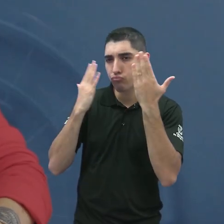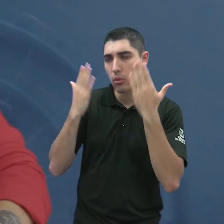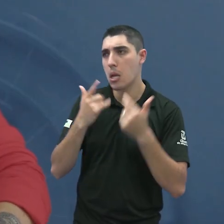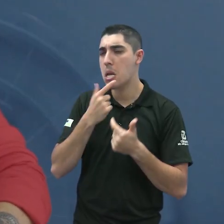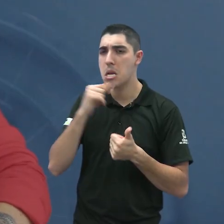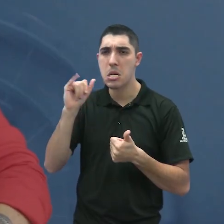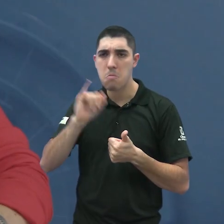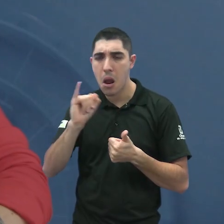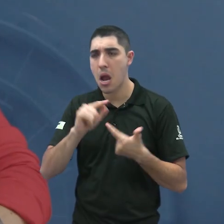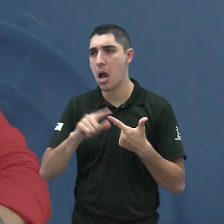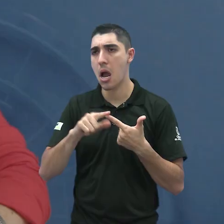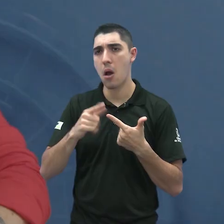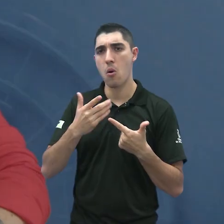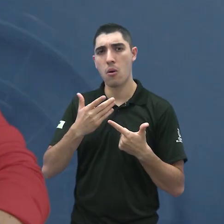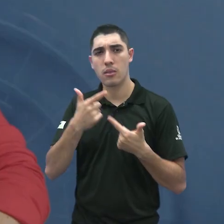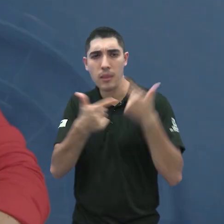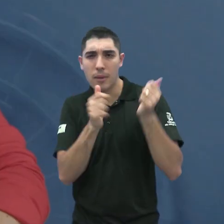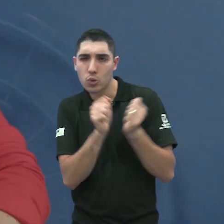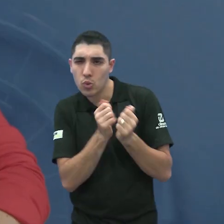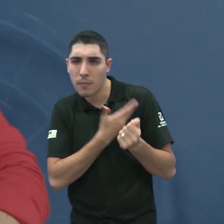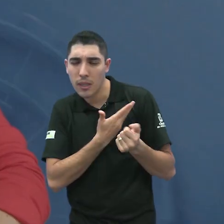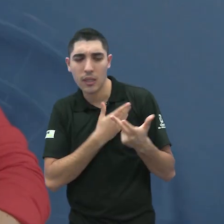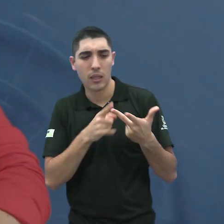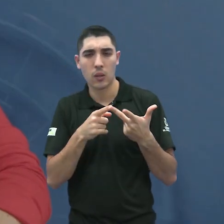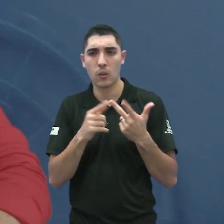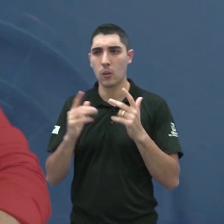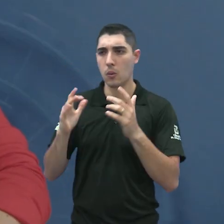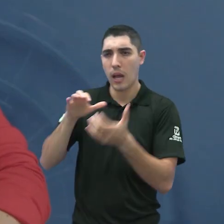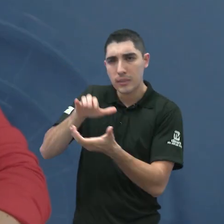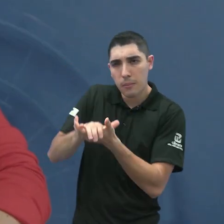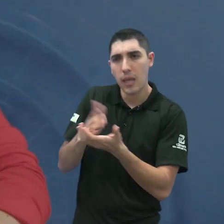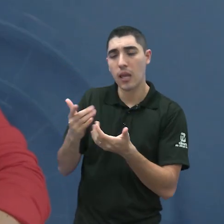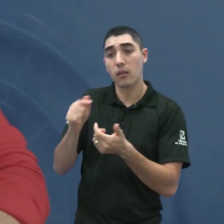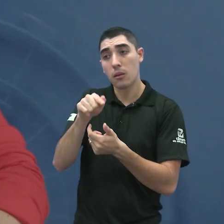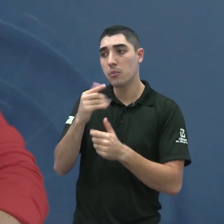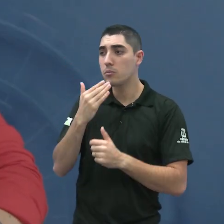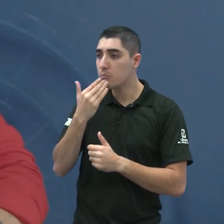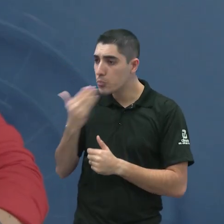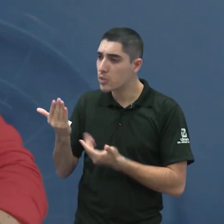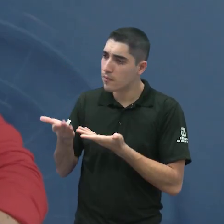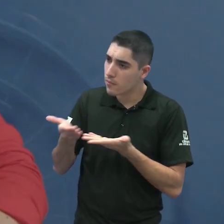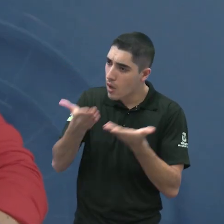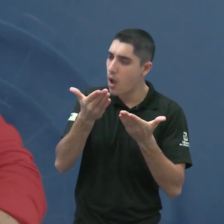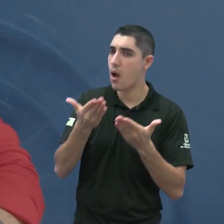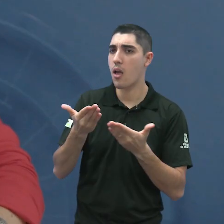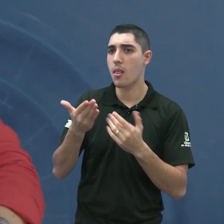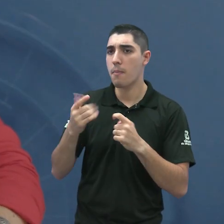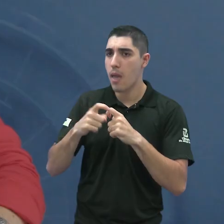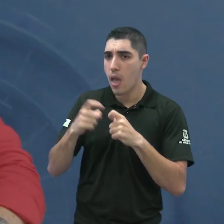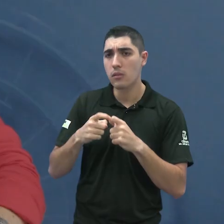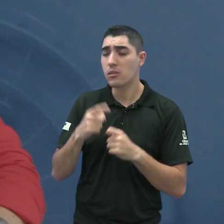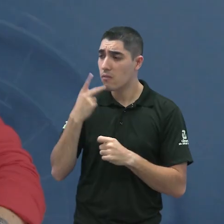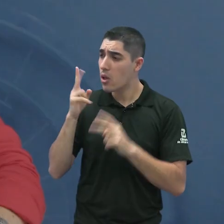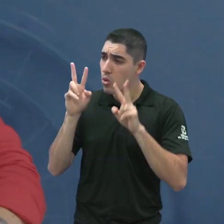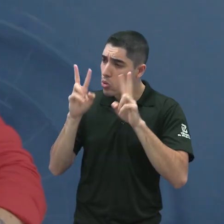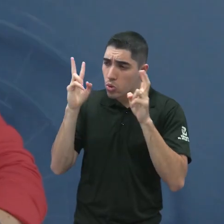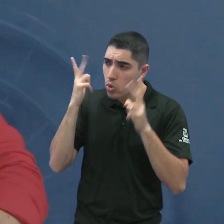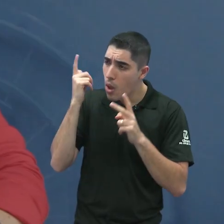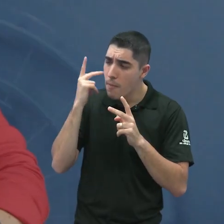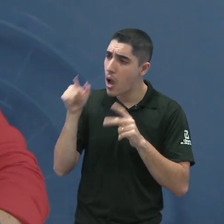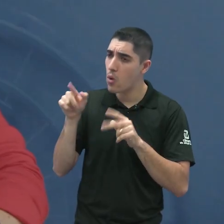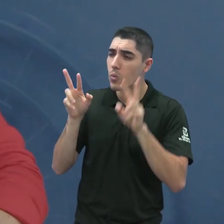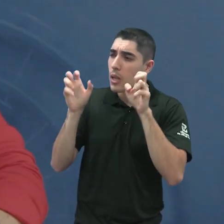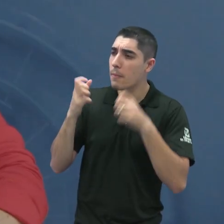sejam colegas de trabalho, sejam cônjuges, a procurar ajuda e a normalizar falar sobre as emoções